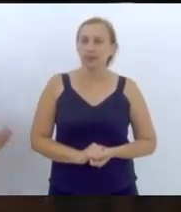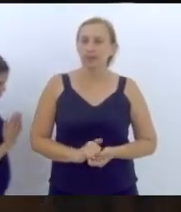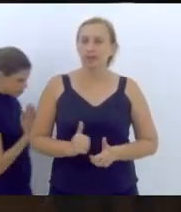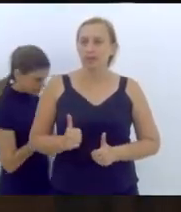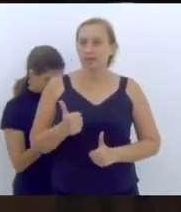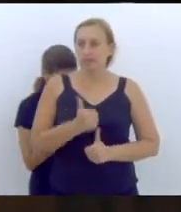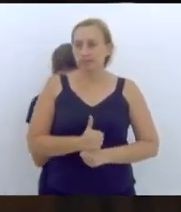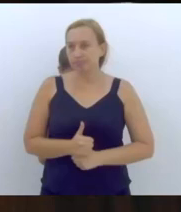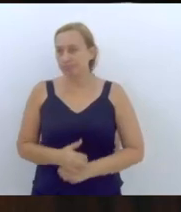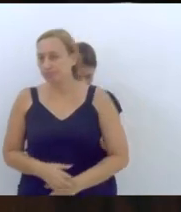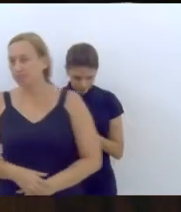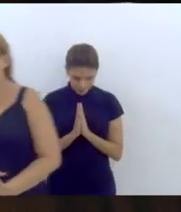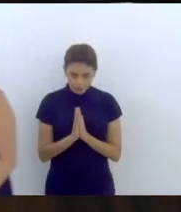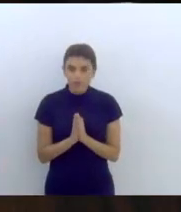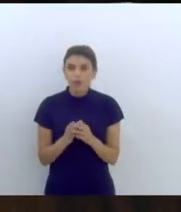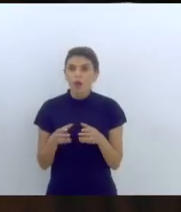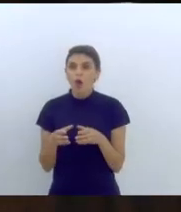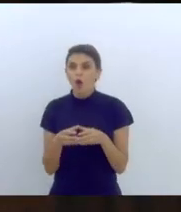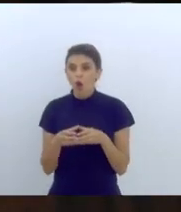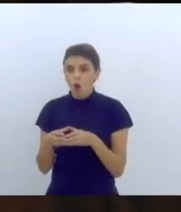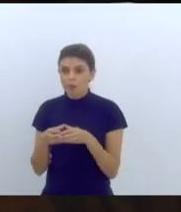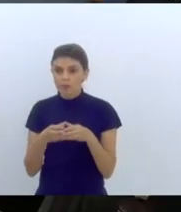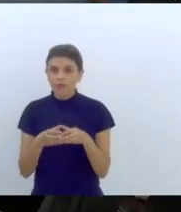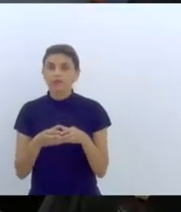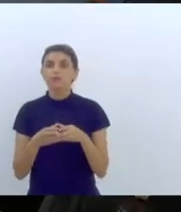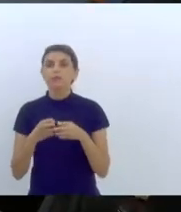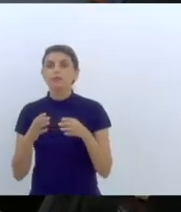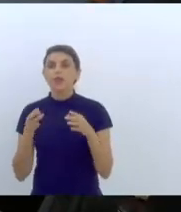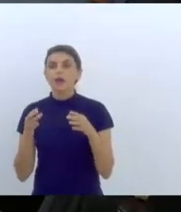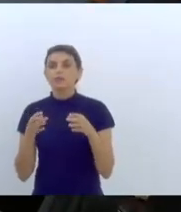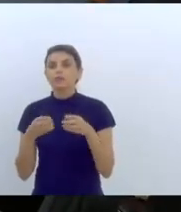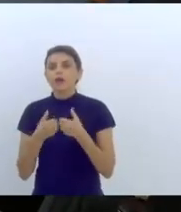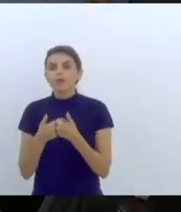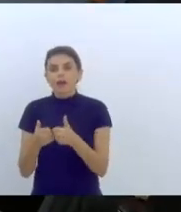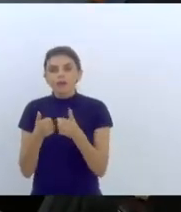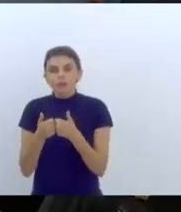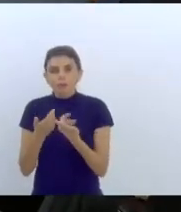Pela Comissão de Transporte, deputado Dionísio Lins.